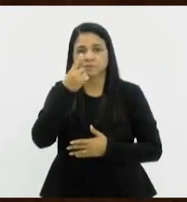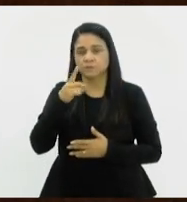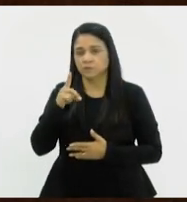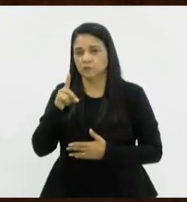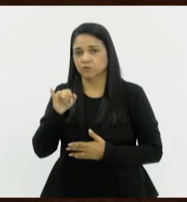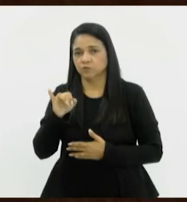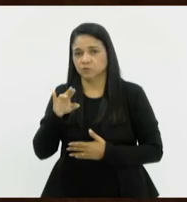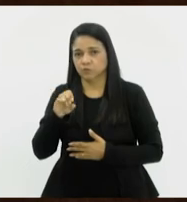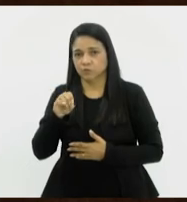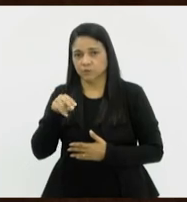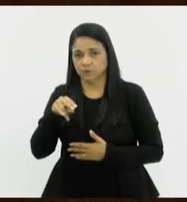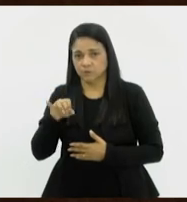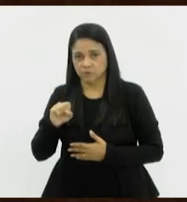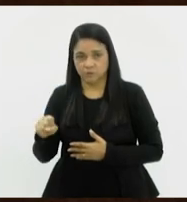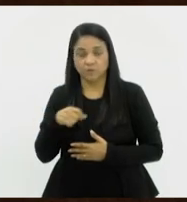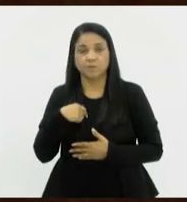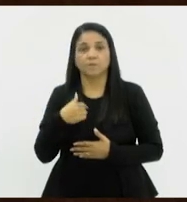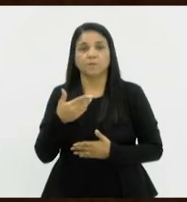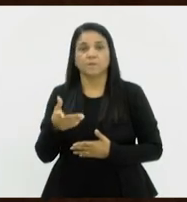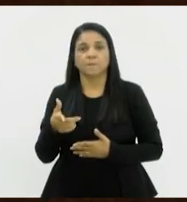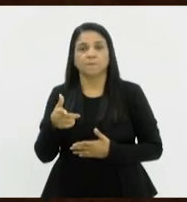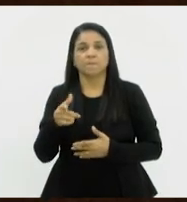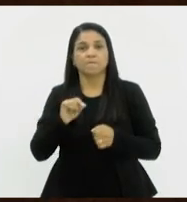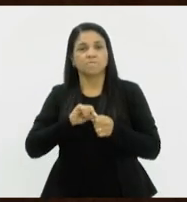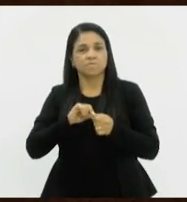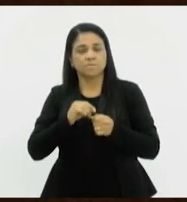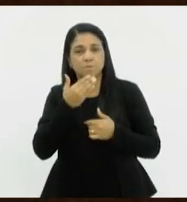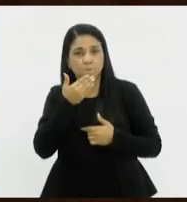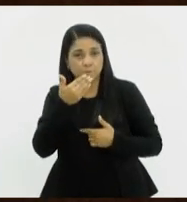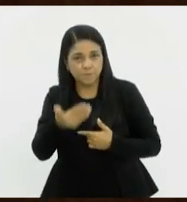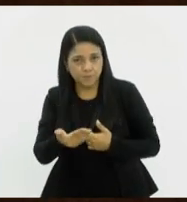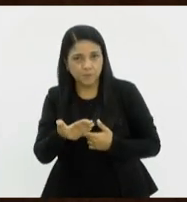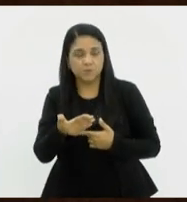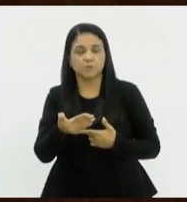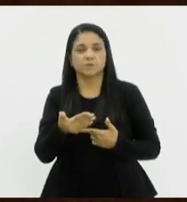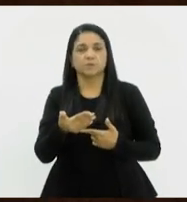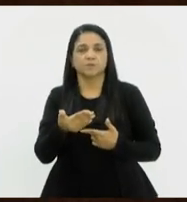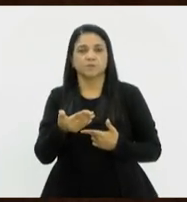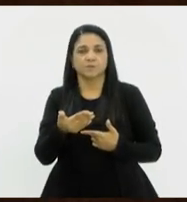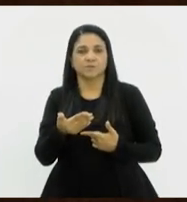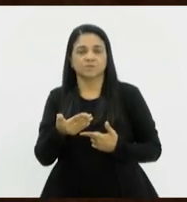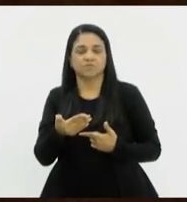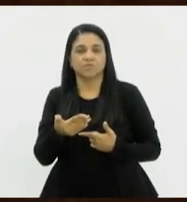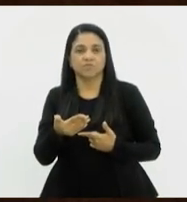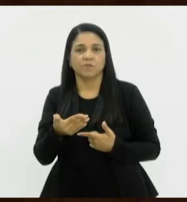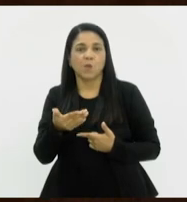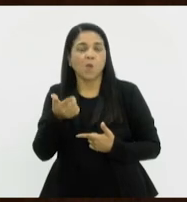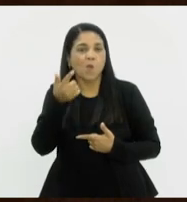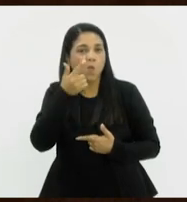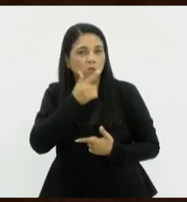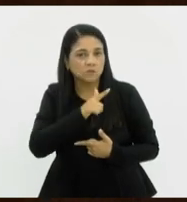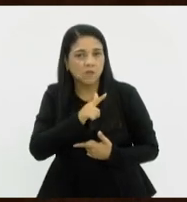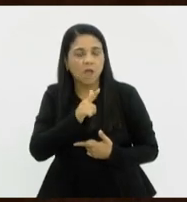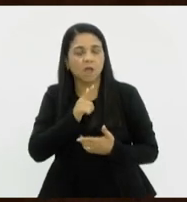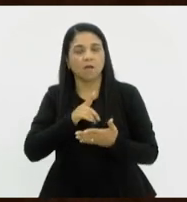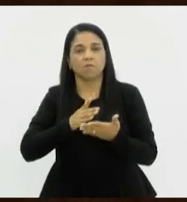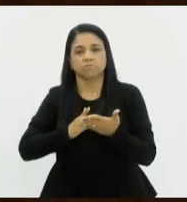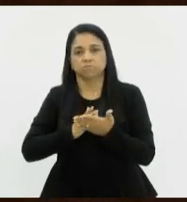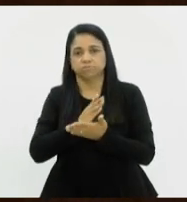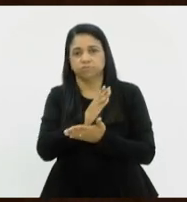Dionísio Lins está fazendo um apelo para ver se a gente consegue